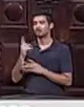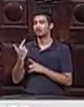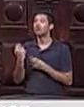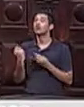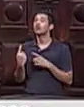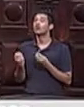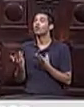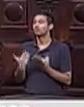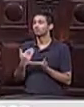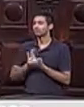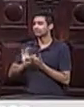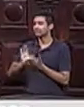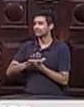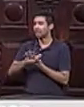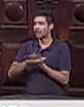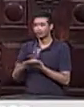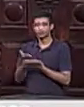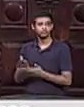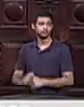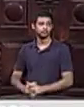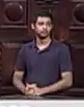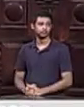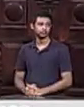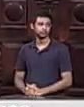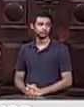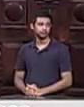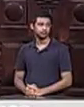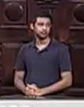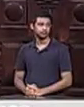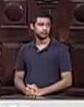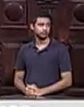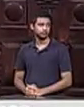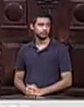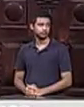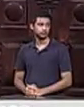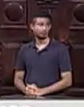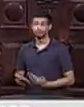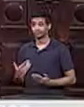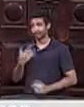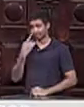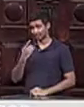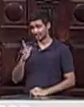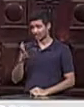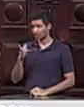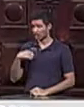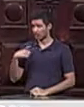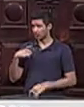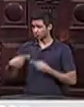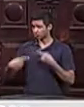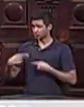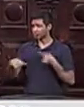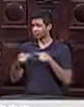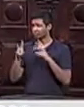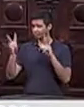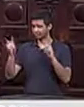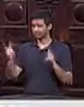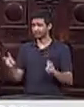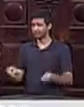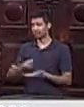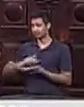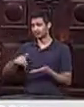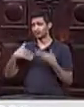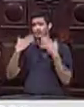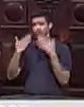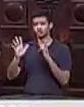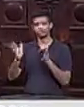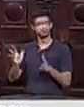contratualizados com o governo. E pasmem, já há uma discussão desta ampla rede, deputado Azeidan.